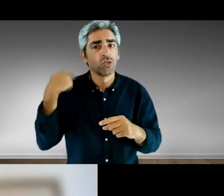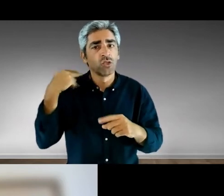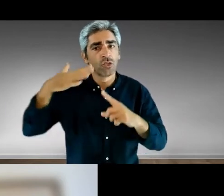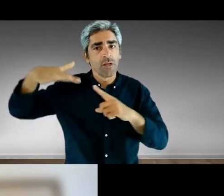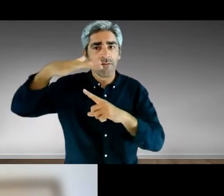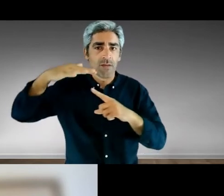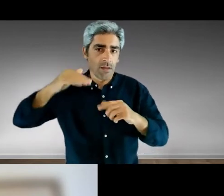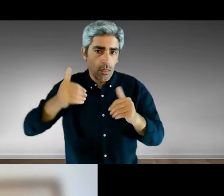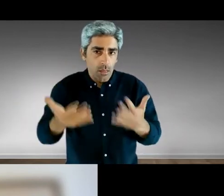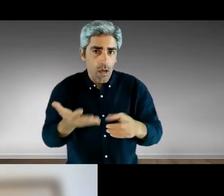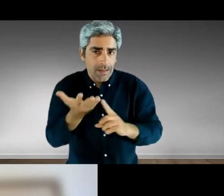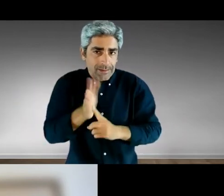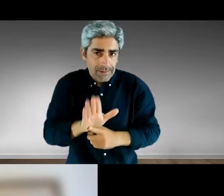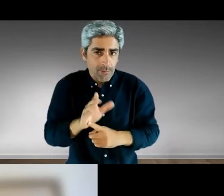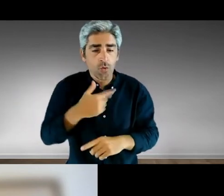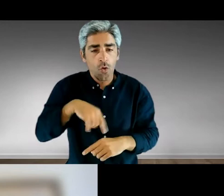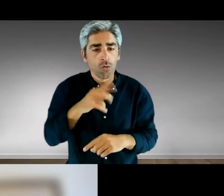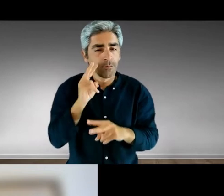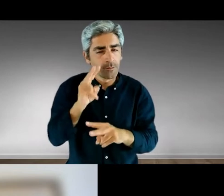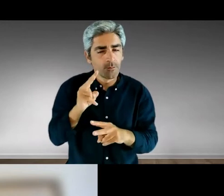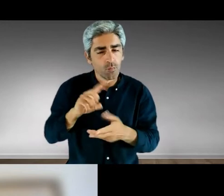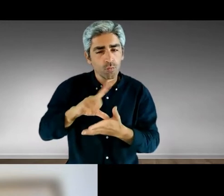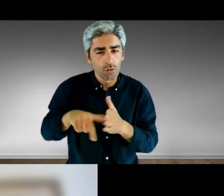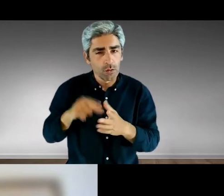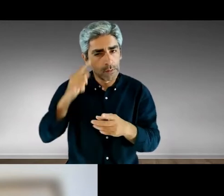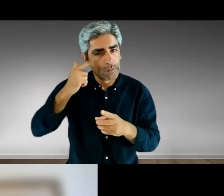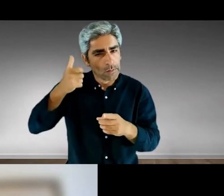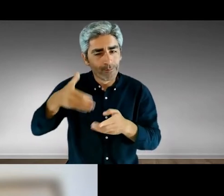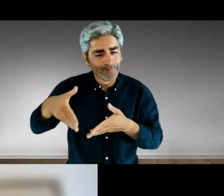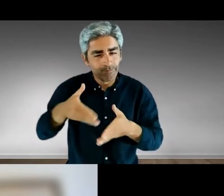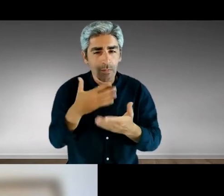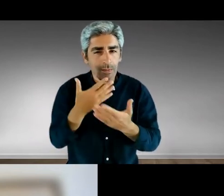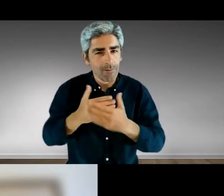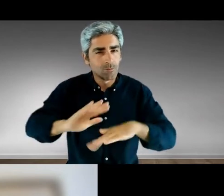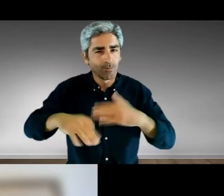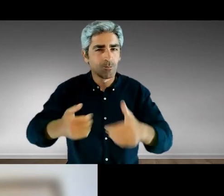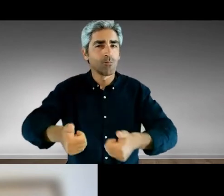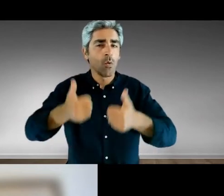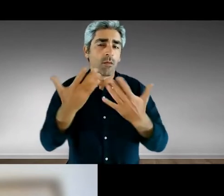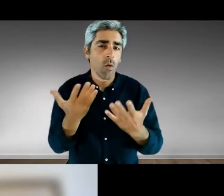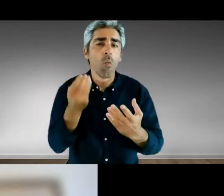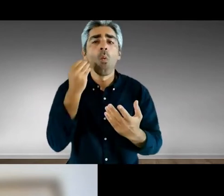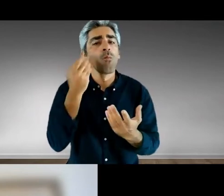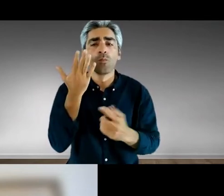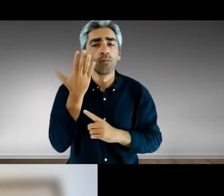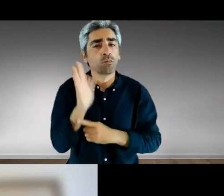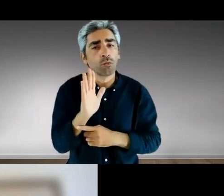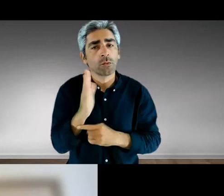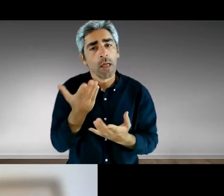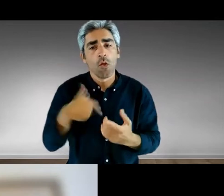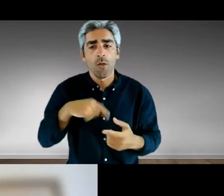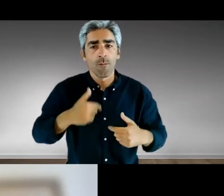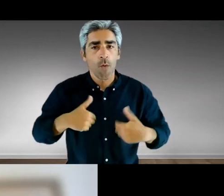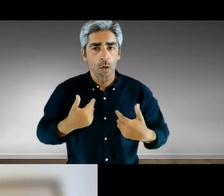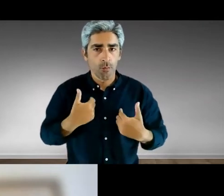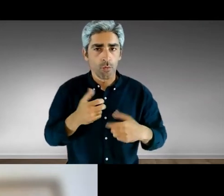um projeto absolutamente estratégico, então a melhor mostra disso é termos lá estado os 5